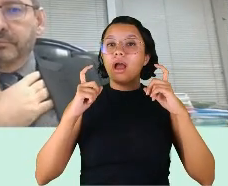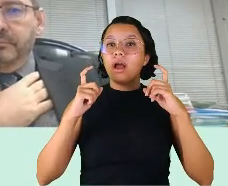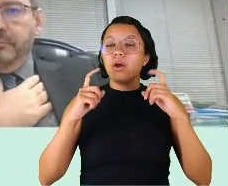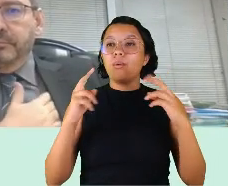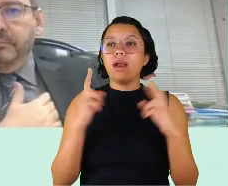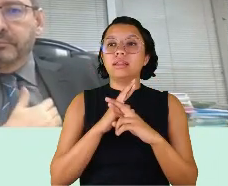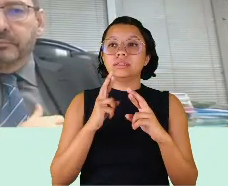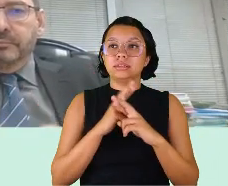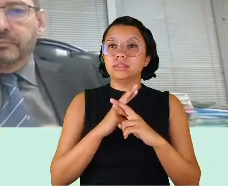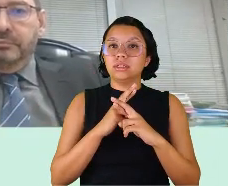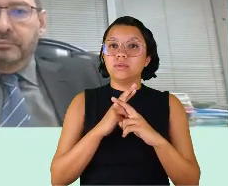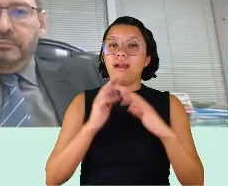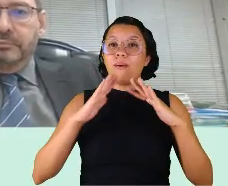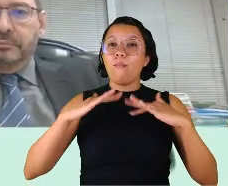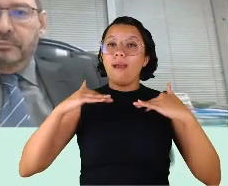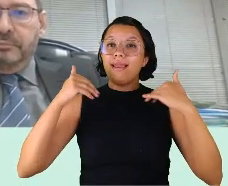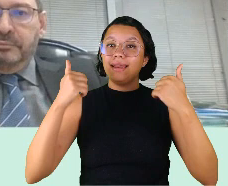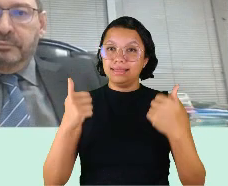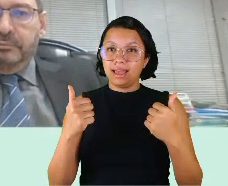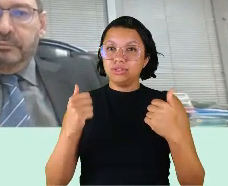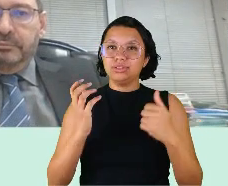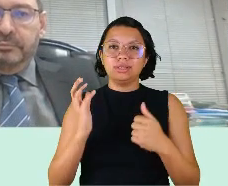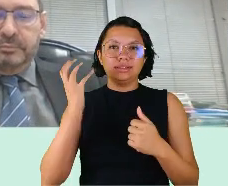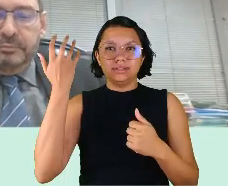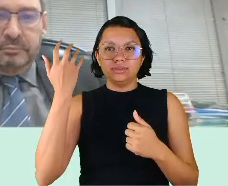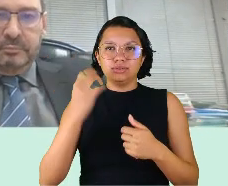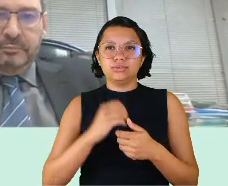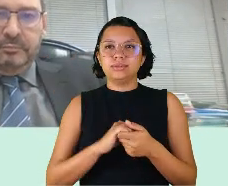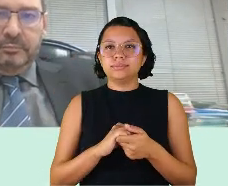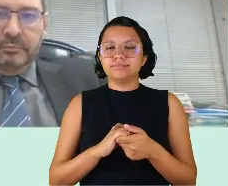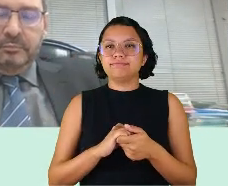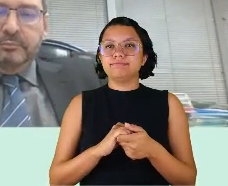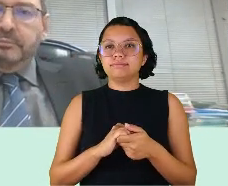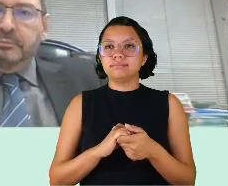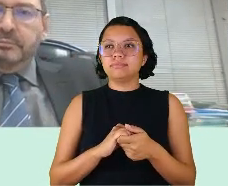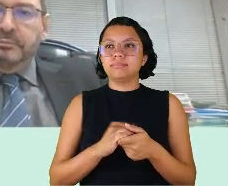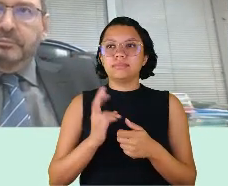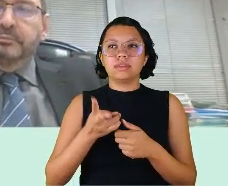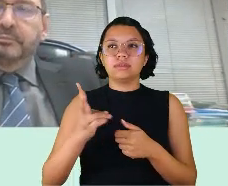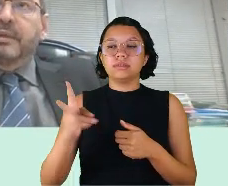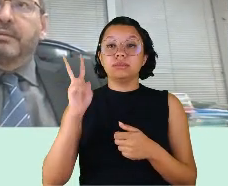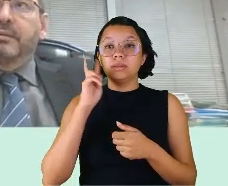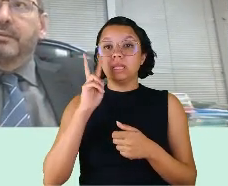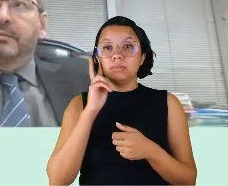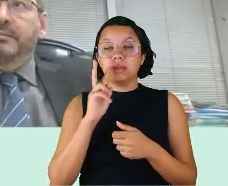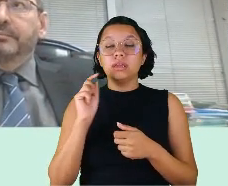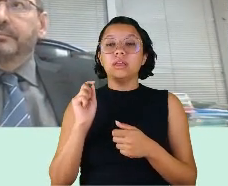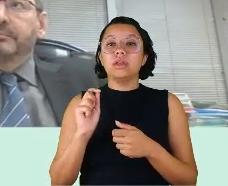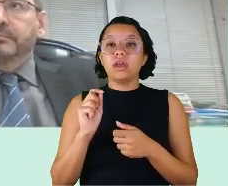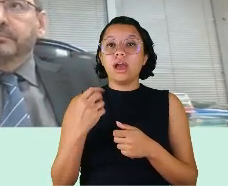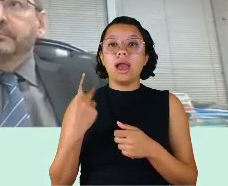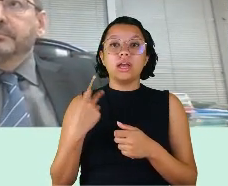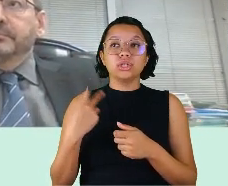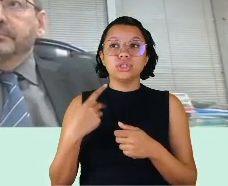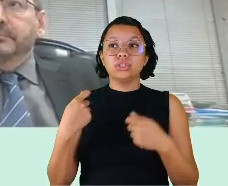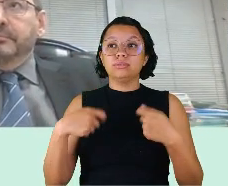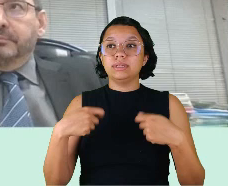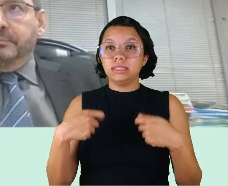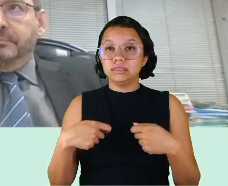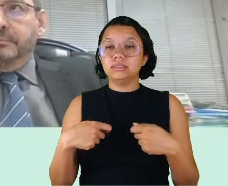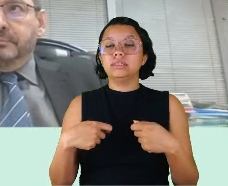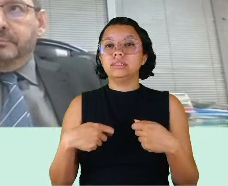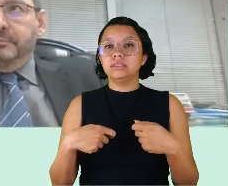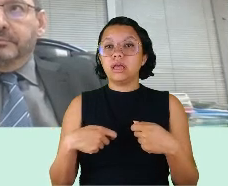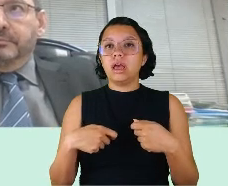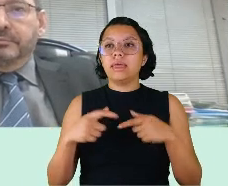o aspecto qualitativo das decisões, né? E sempre lembrando que a gente tem que